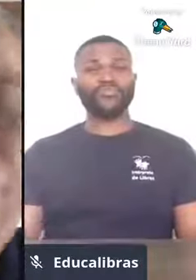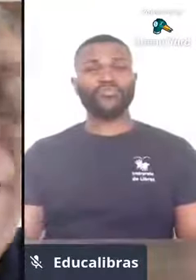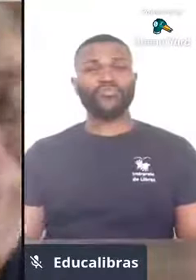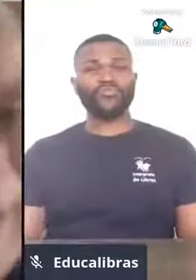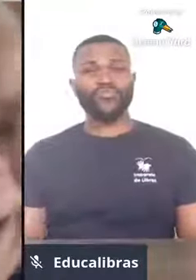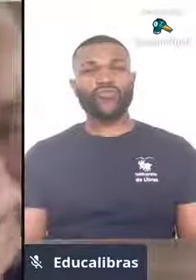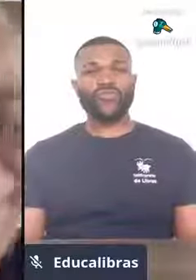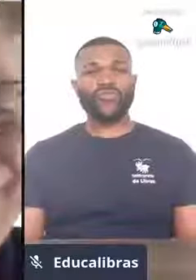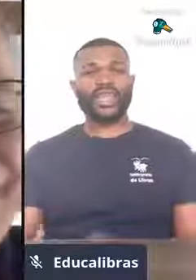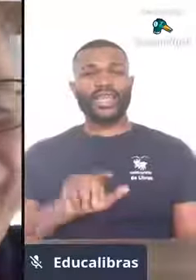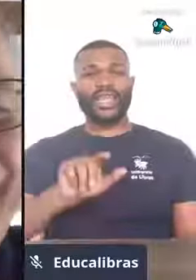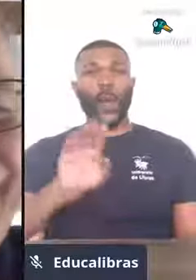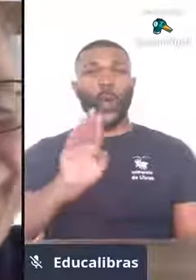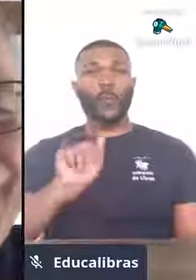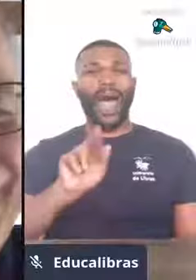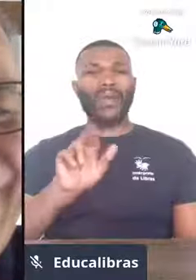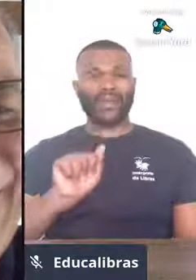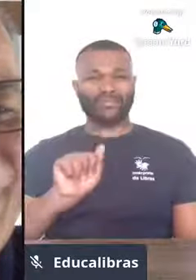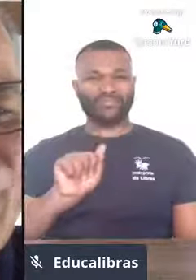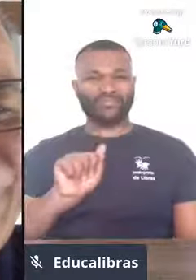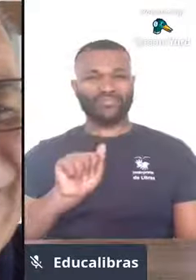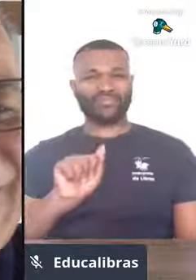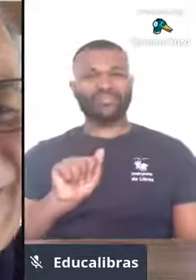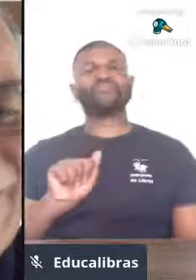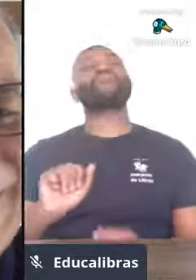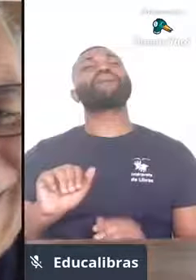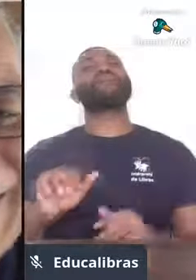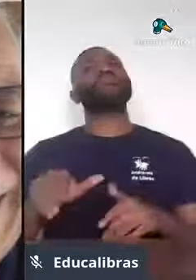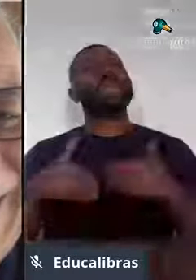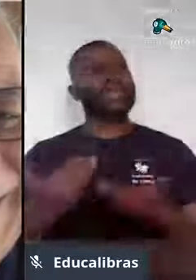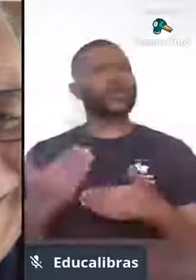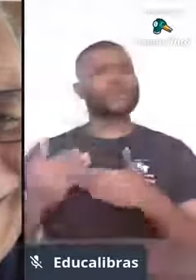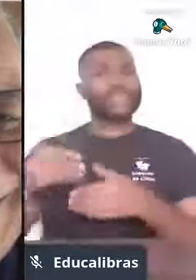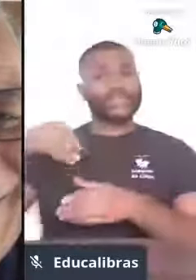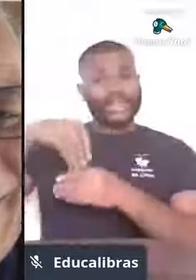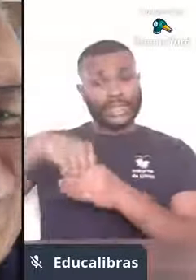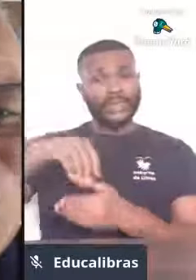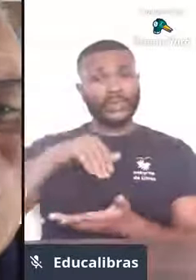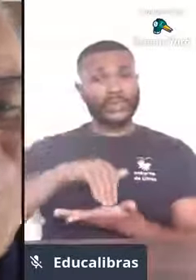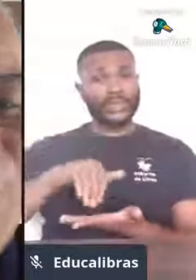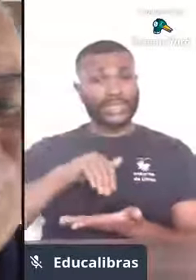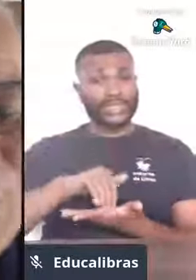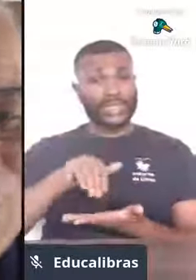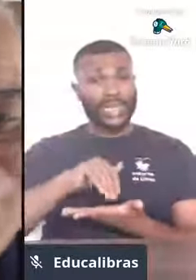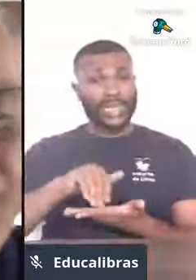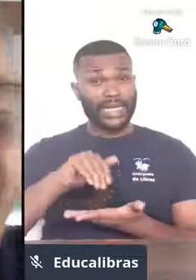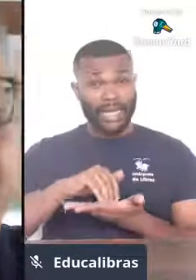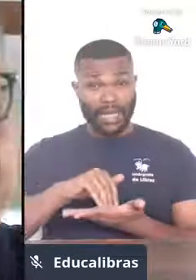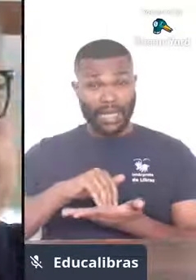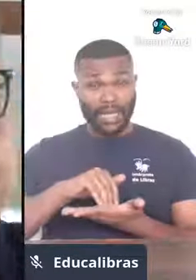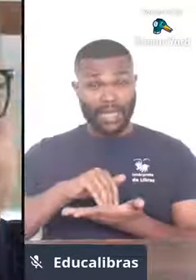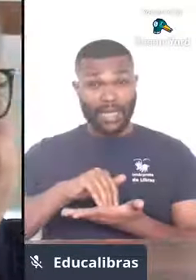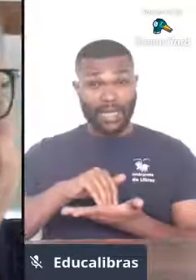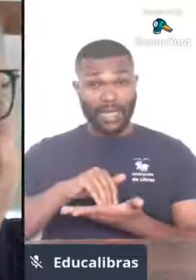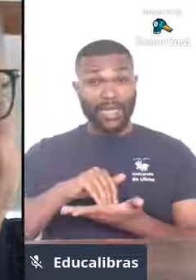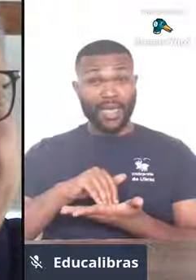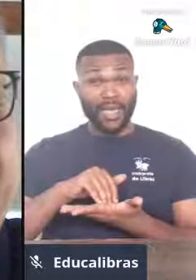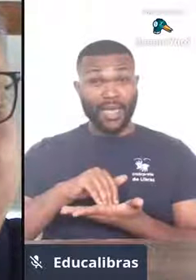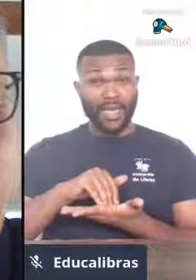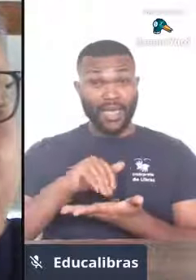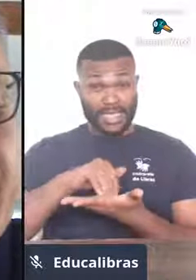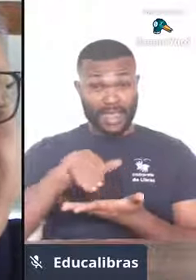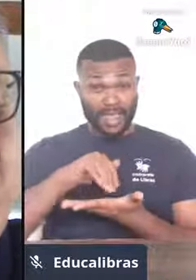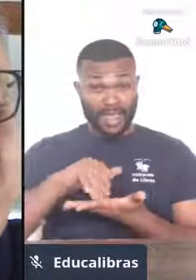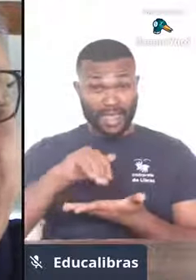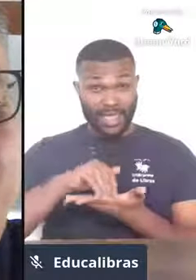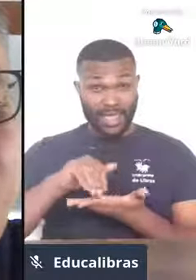Guilherme Bara, né? E aí vai por diante, quer dizer, uma secretaria que, aos olhos da